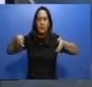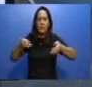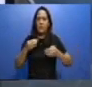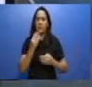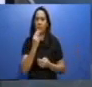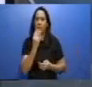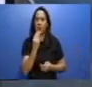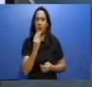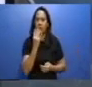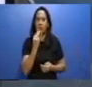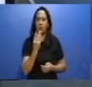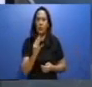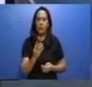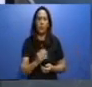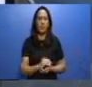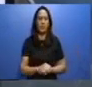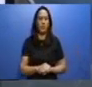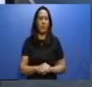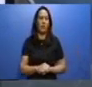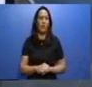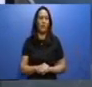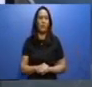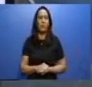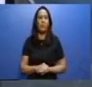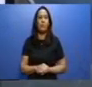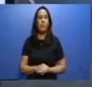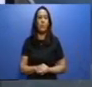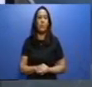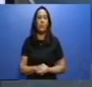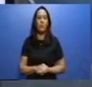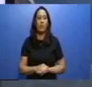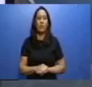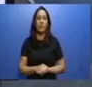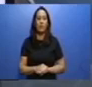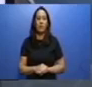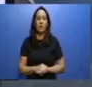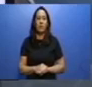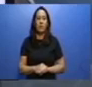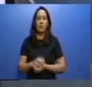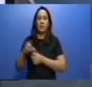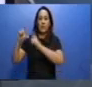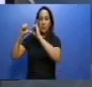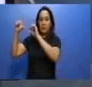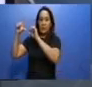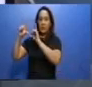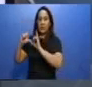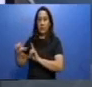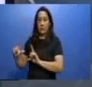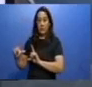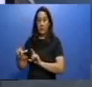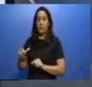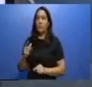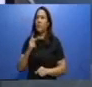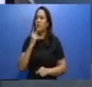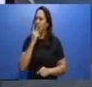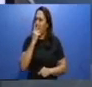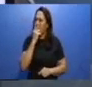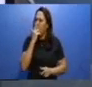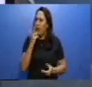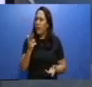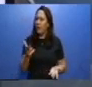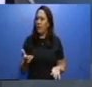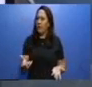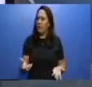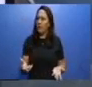cestos e observa o quadro do Cláudio Tosi. O que você vê de